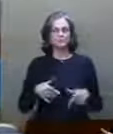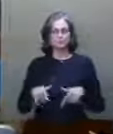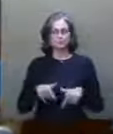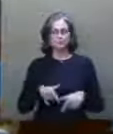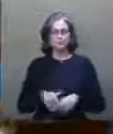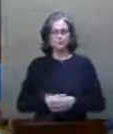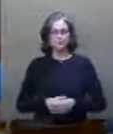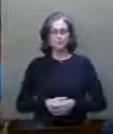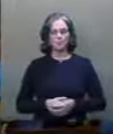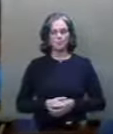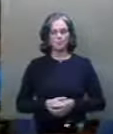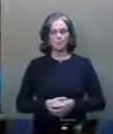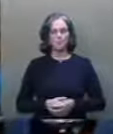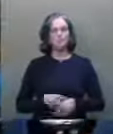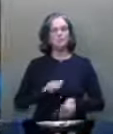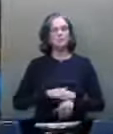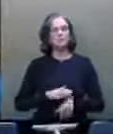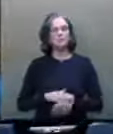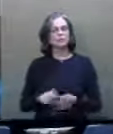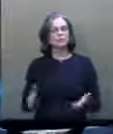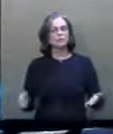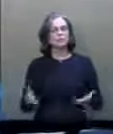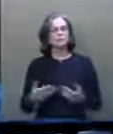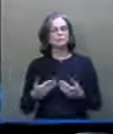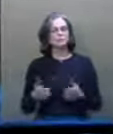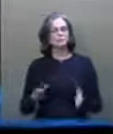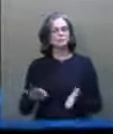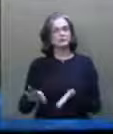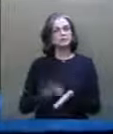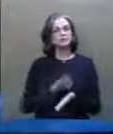os nossos trabalhos. Neste momento serão abertas as inscrições.